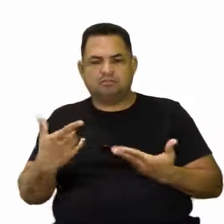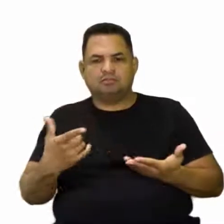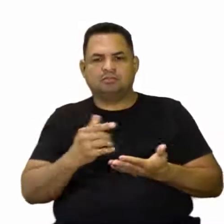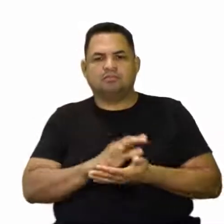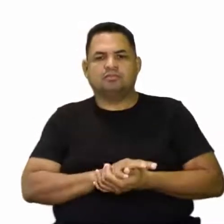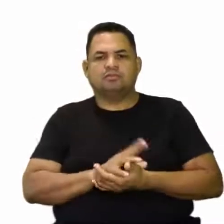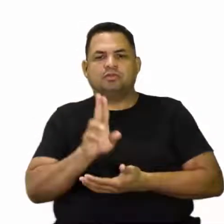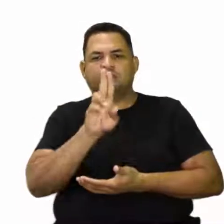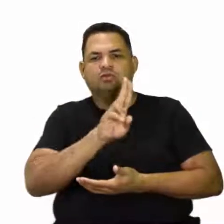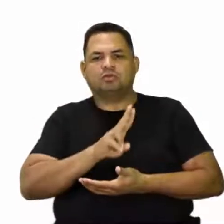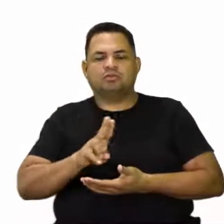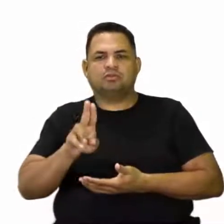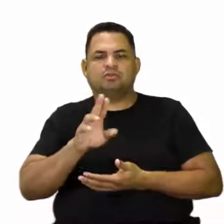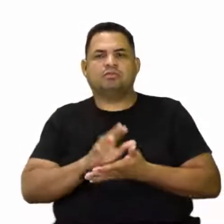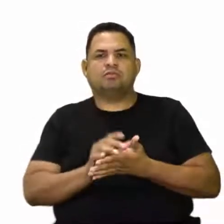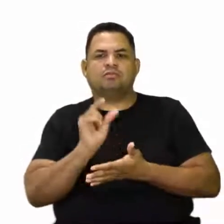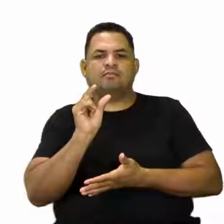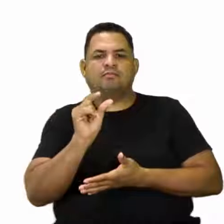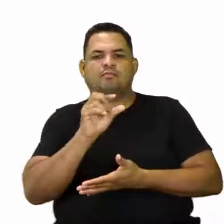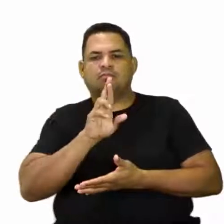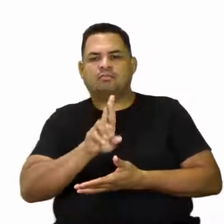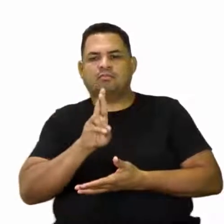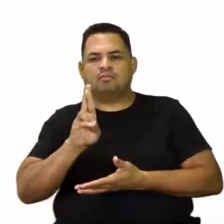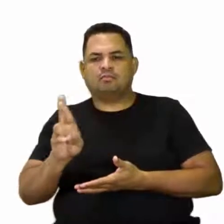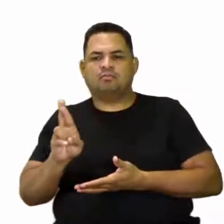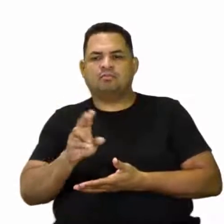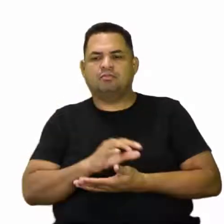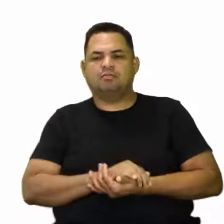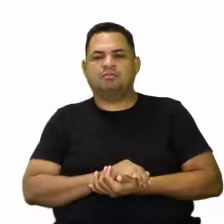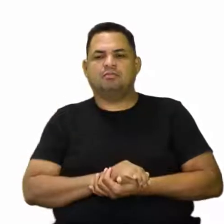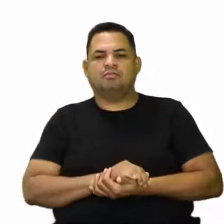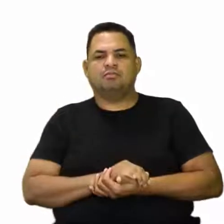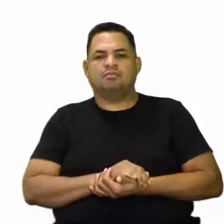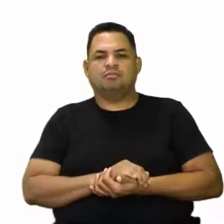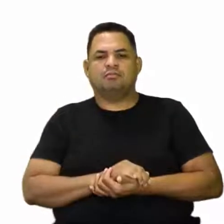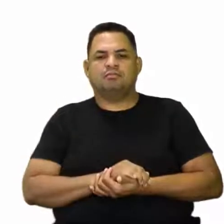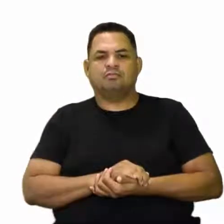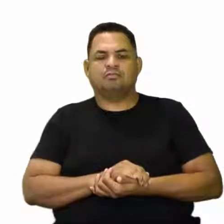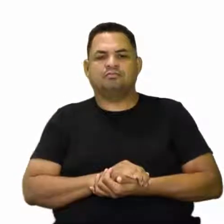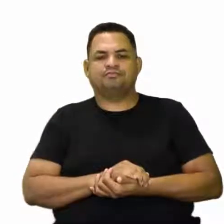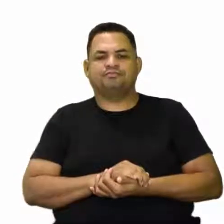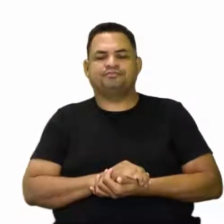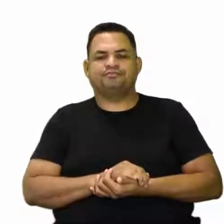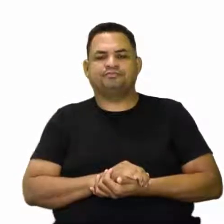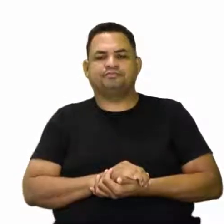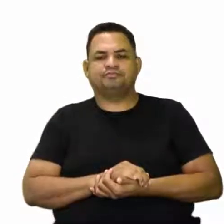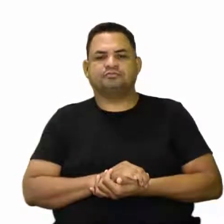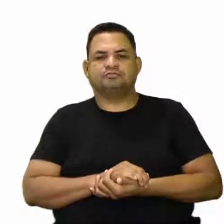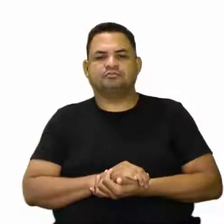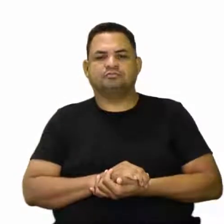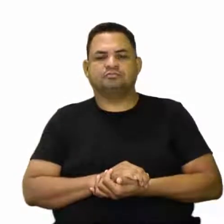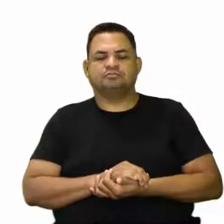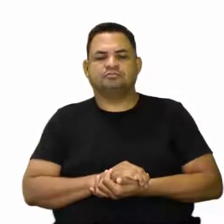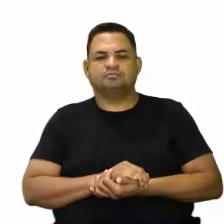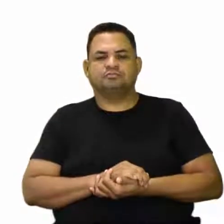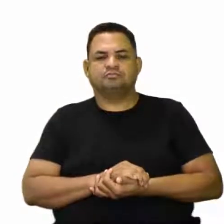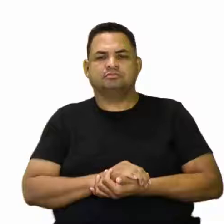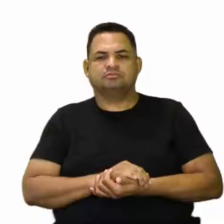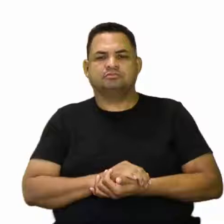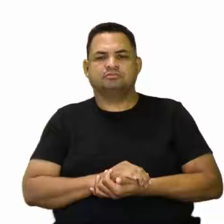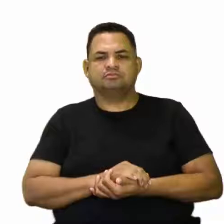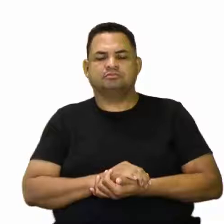interlocutor que eu estou usando uma palavra com RR. Haber, abria, abria, abrias,